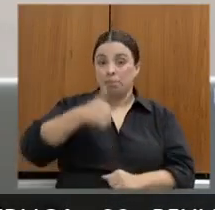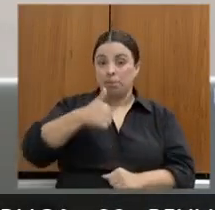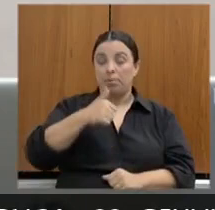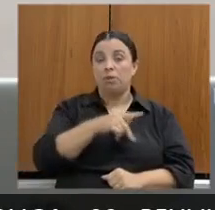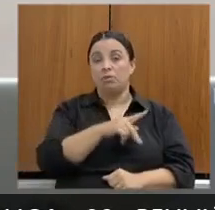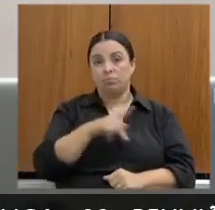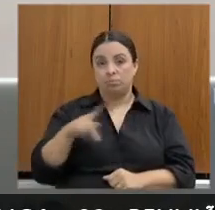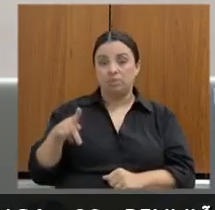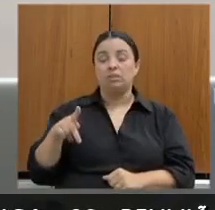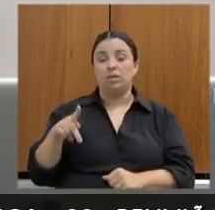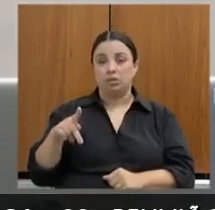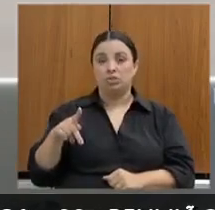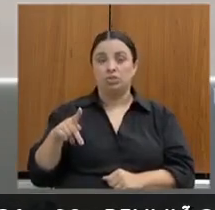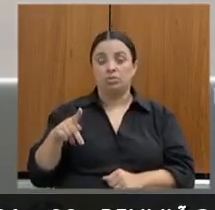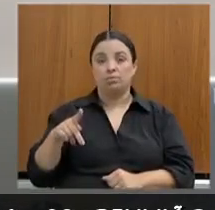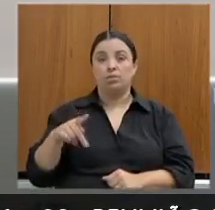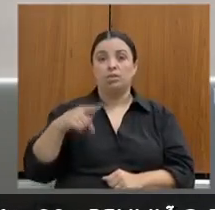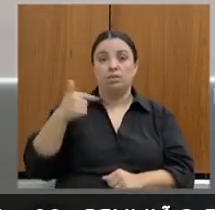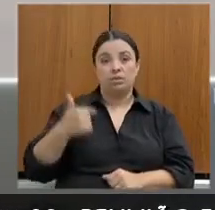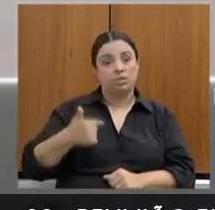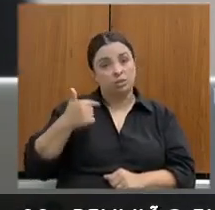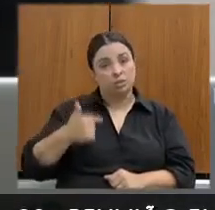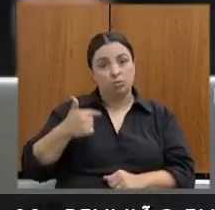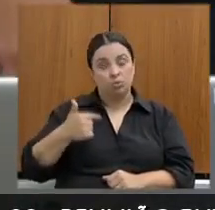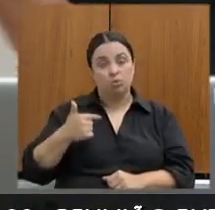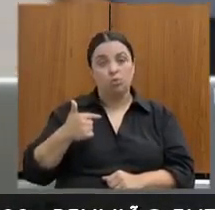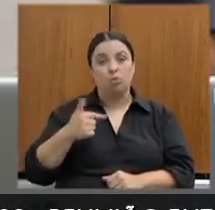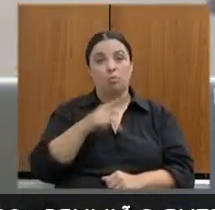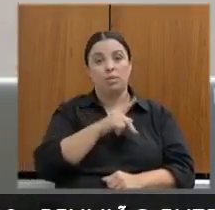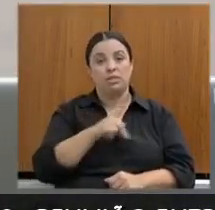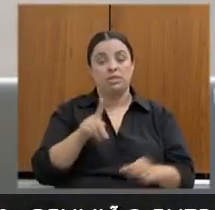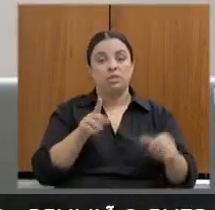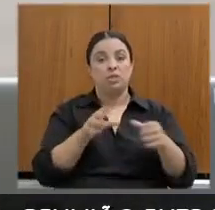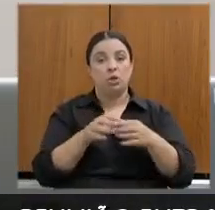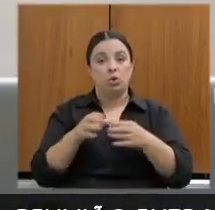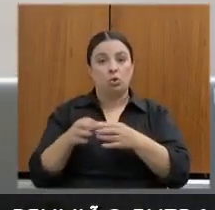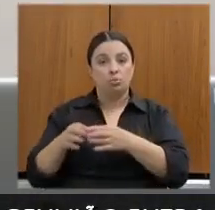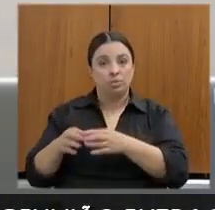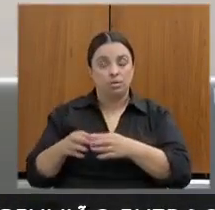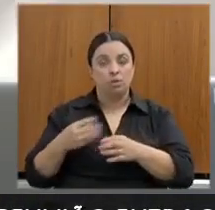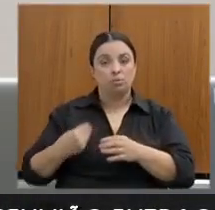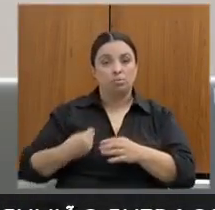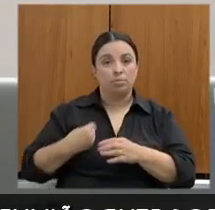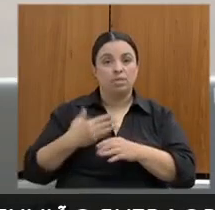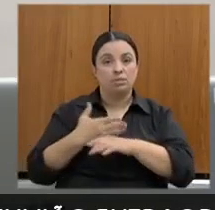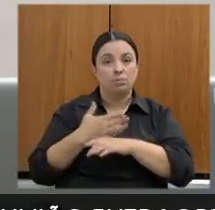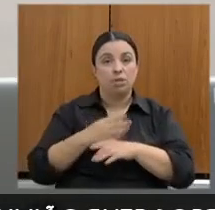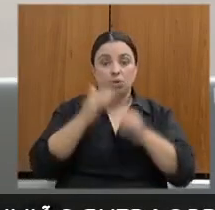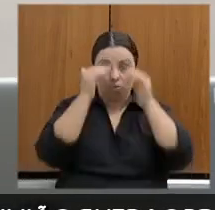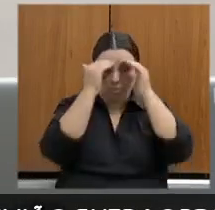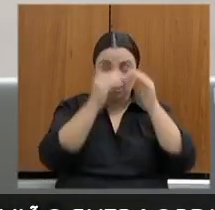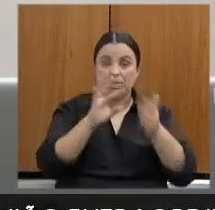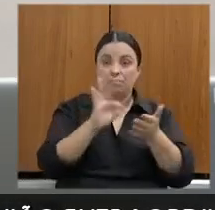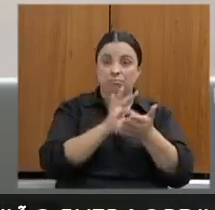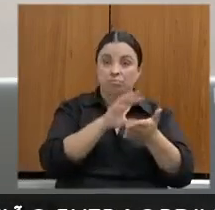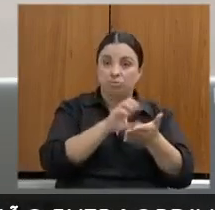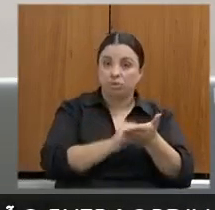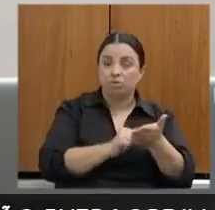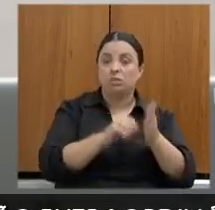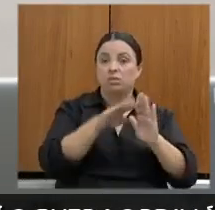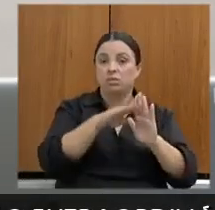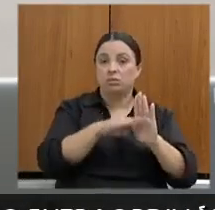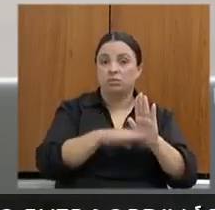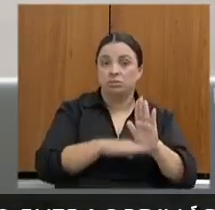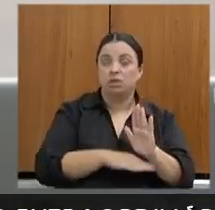presente da reunião dois presidentes das comissões participantes por ordem de inscrição três membros as